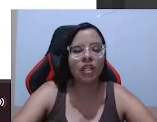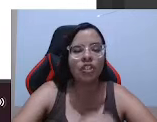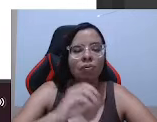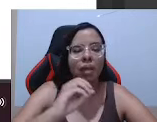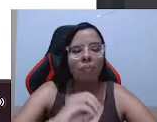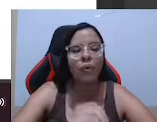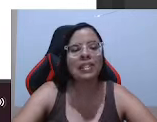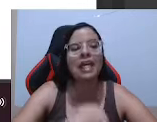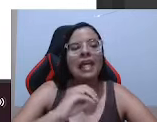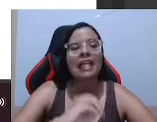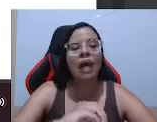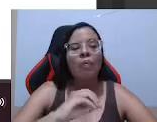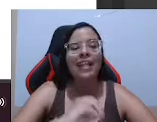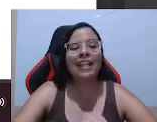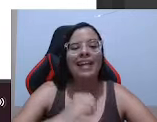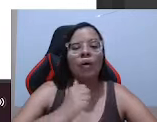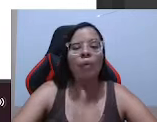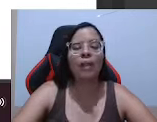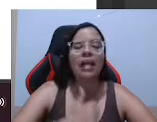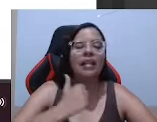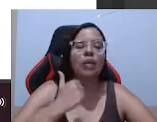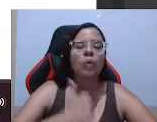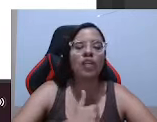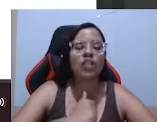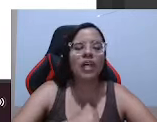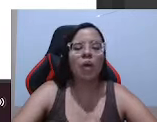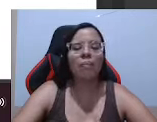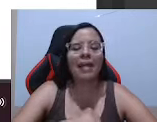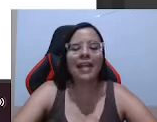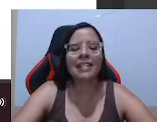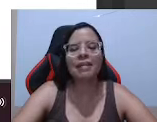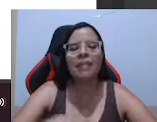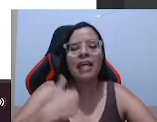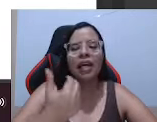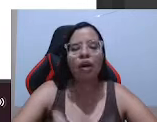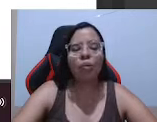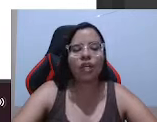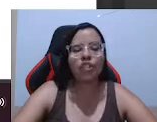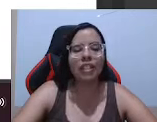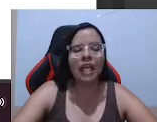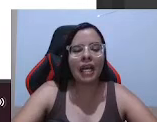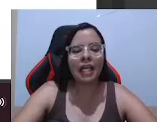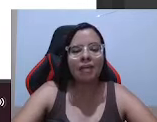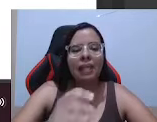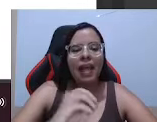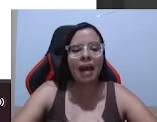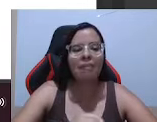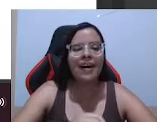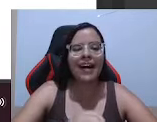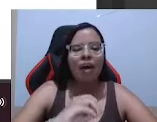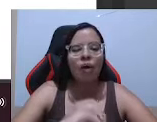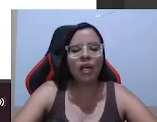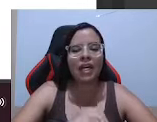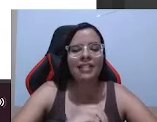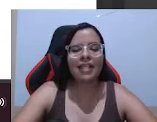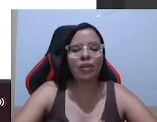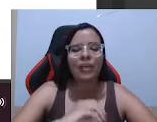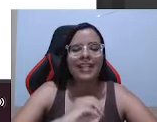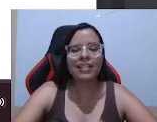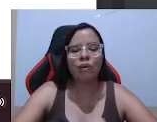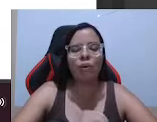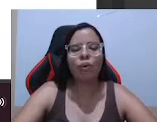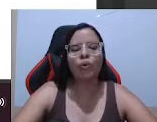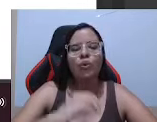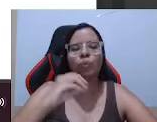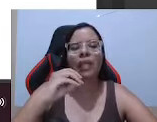sempre importante depois dá uma lida completa no edital, beleza? E como eu adiantei aqui, a banca